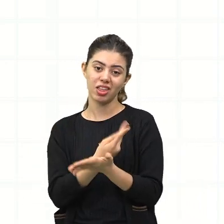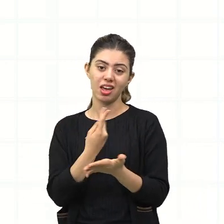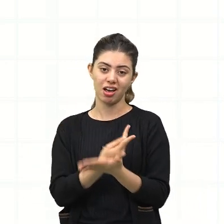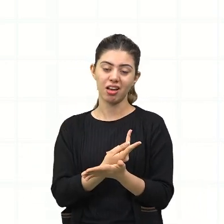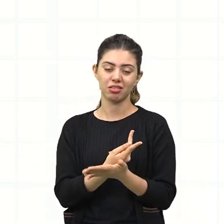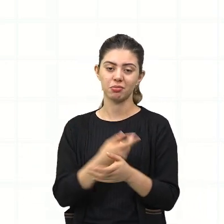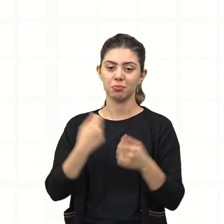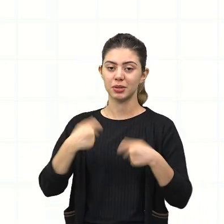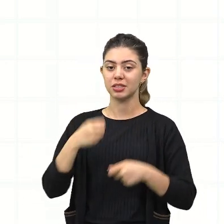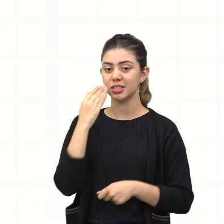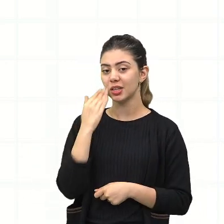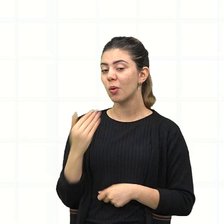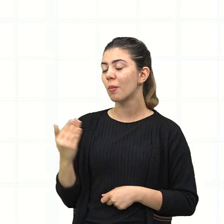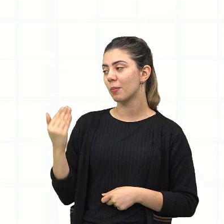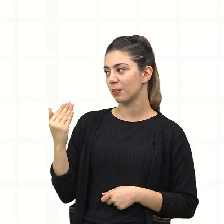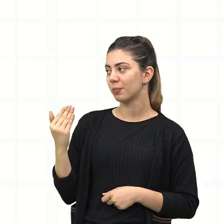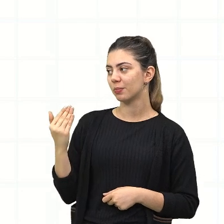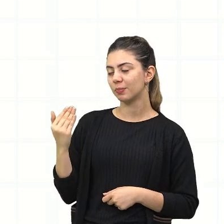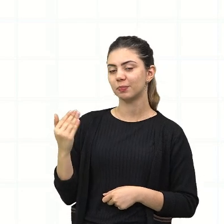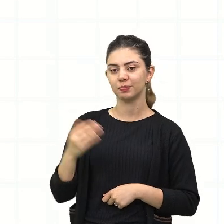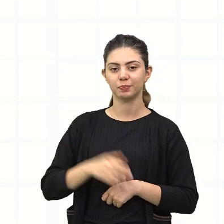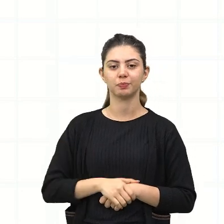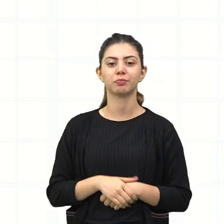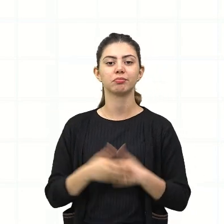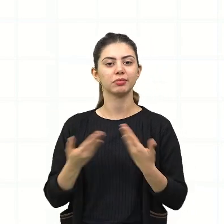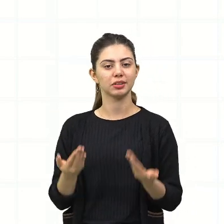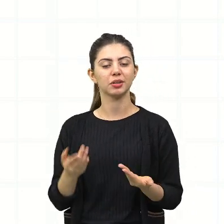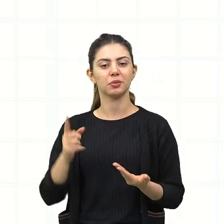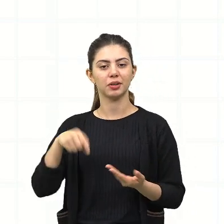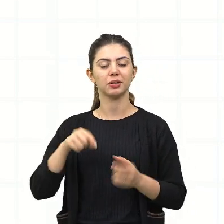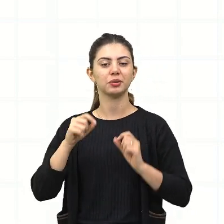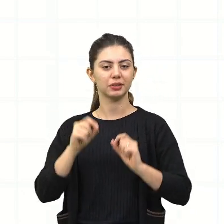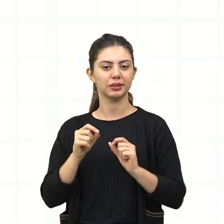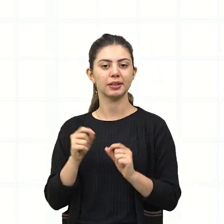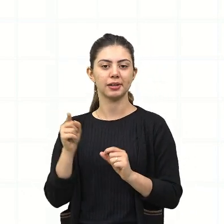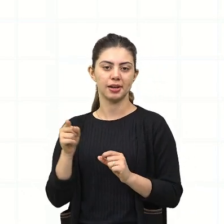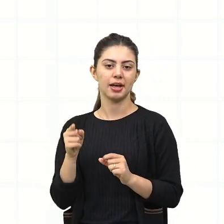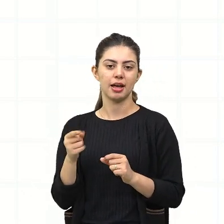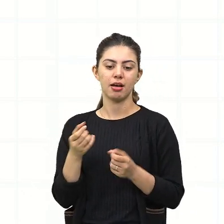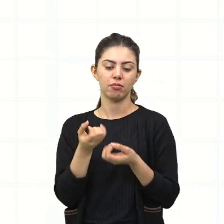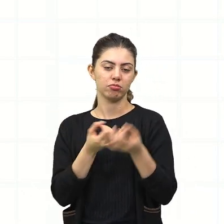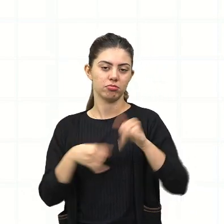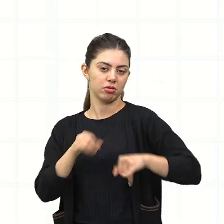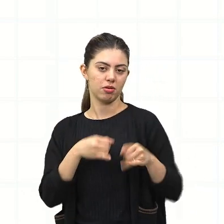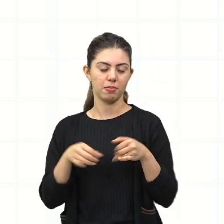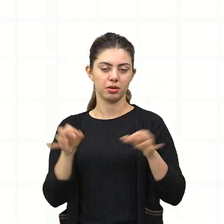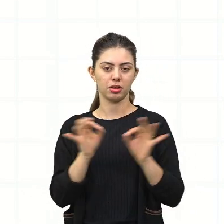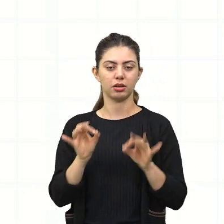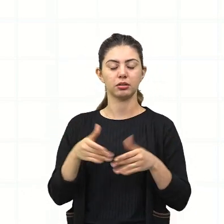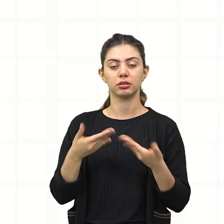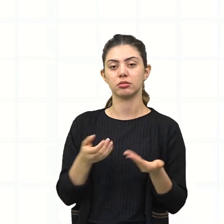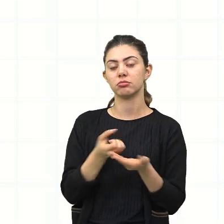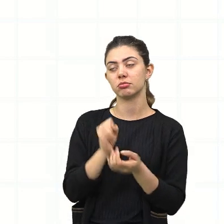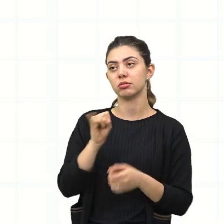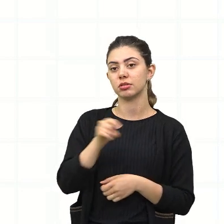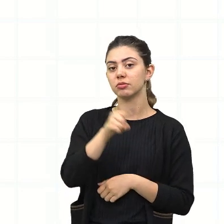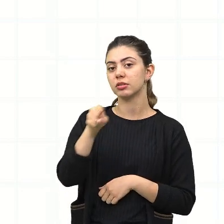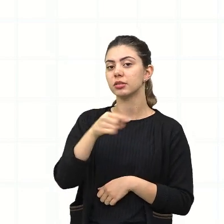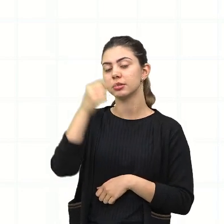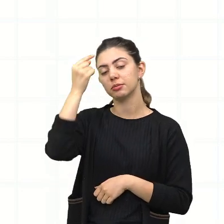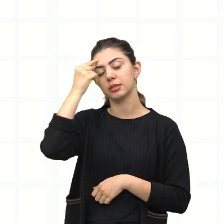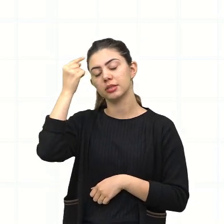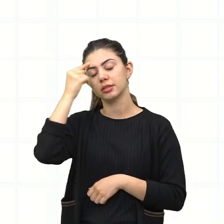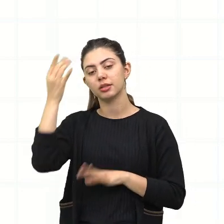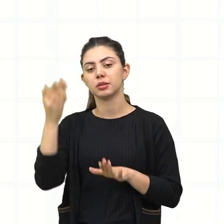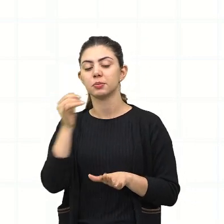acento e um C bem aqui. Verdura sem agrotóxico. Ok, se você estiver pensando